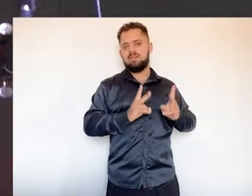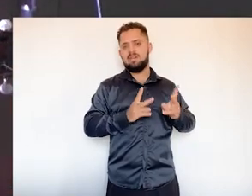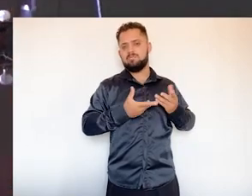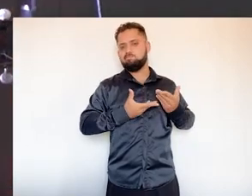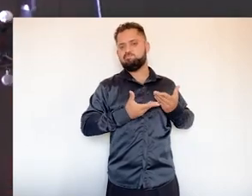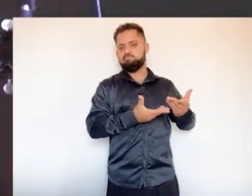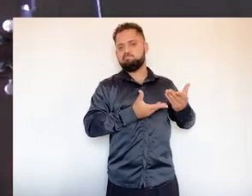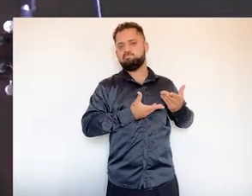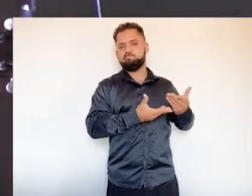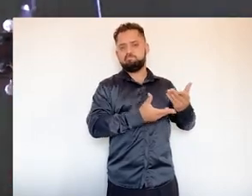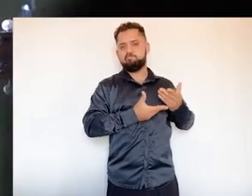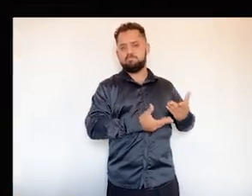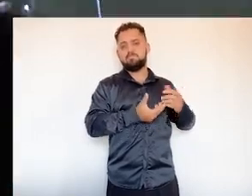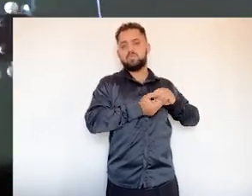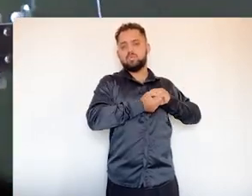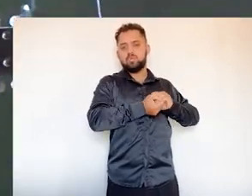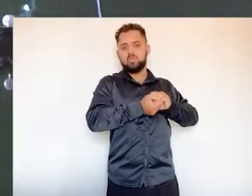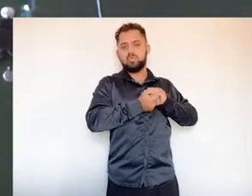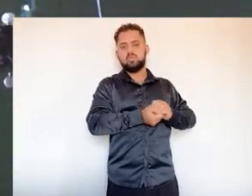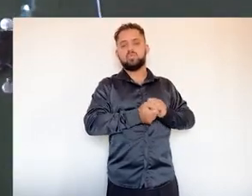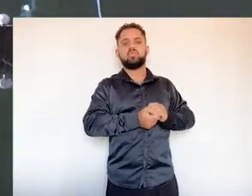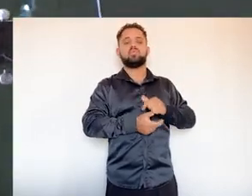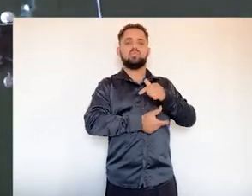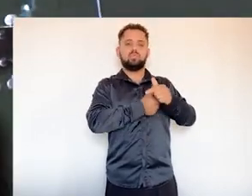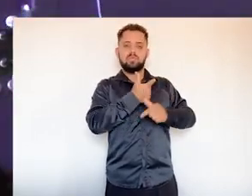sempre esteve do meu lado, que